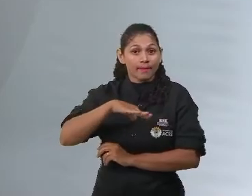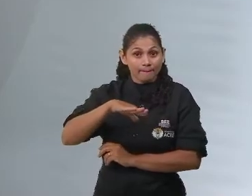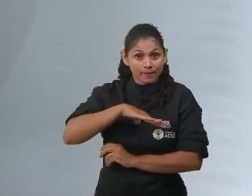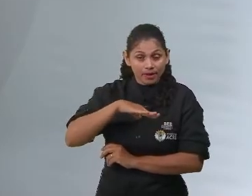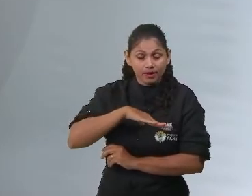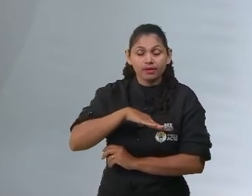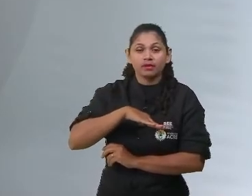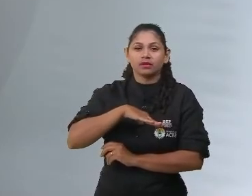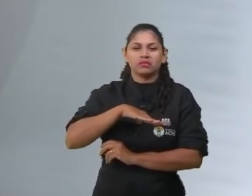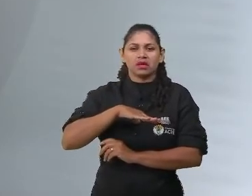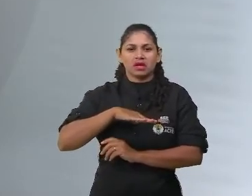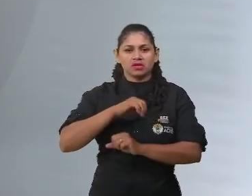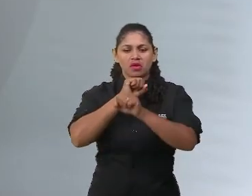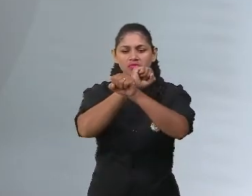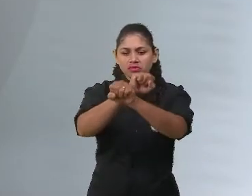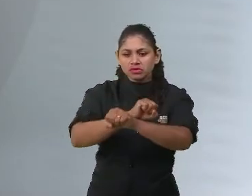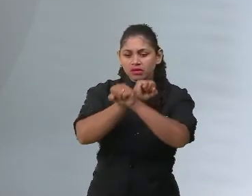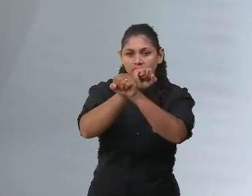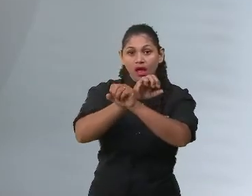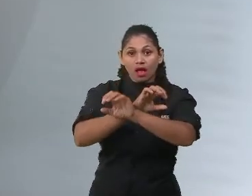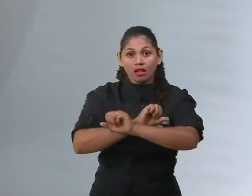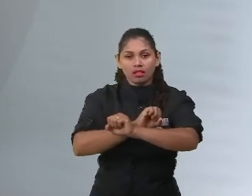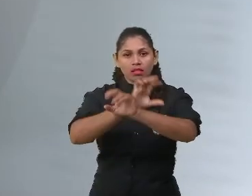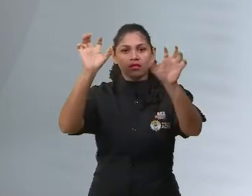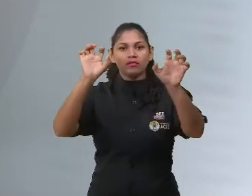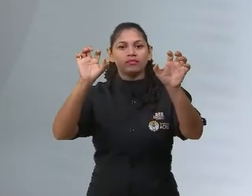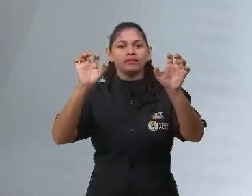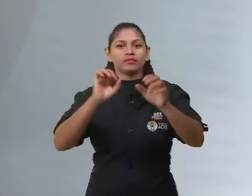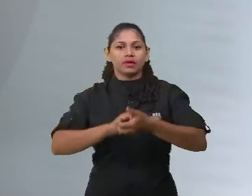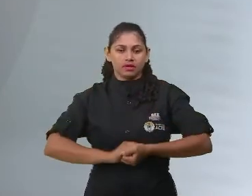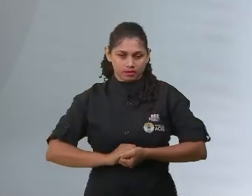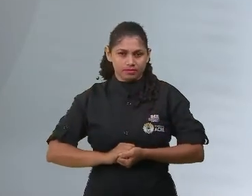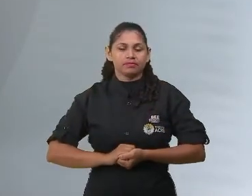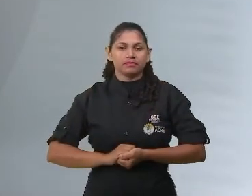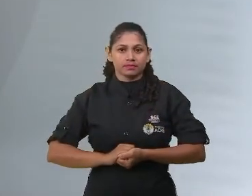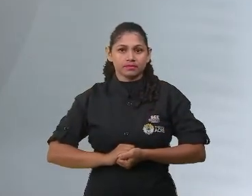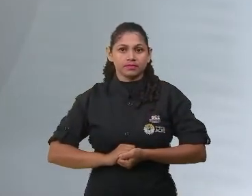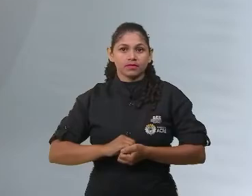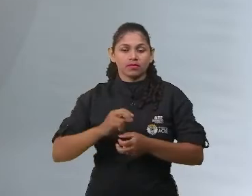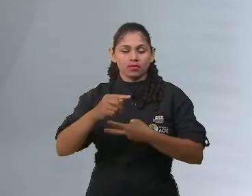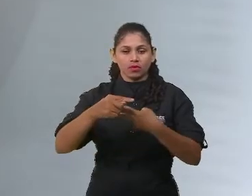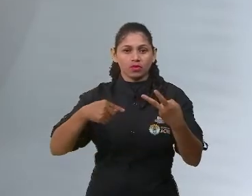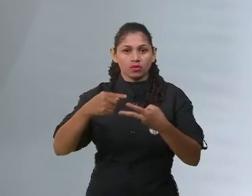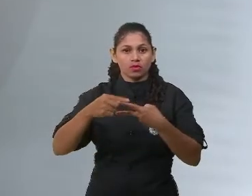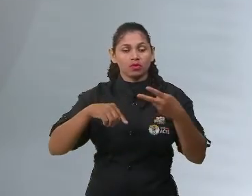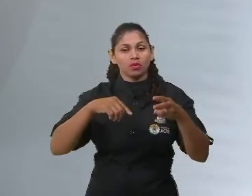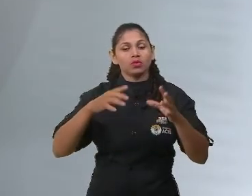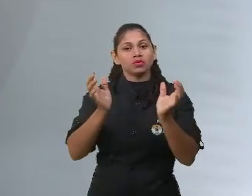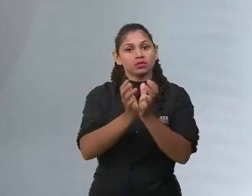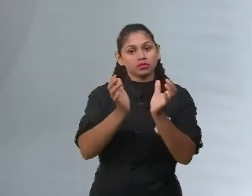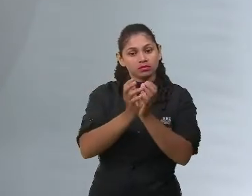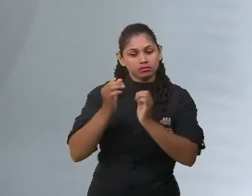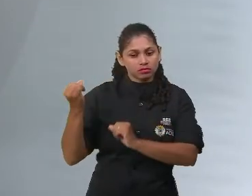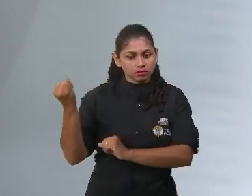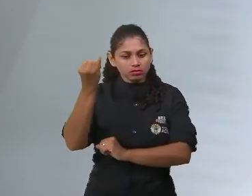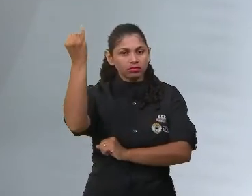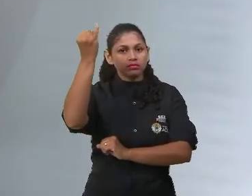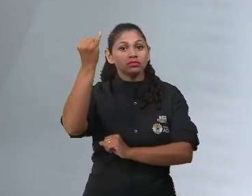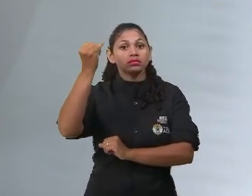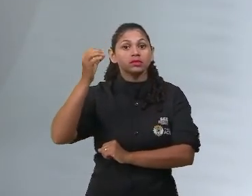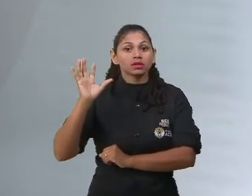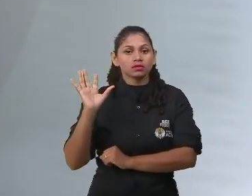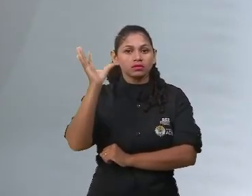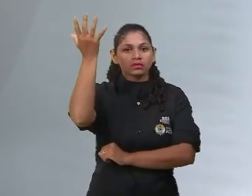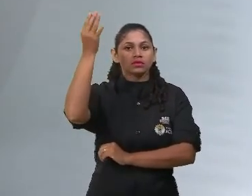de escravizados, libertos e tudo mais. Então, dois movimentos importantes, a Inconfidência Mineira e a Conjuração Baiana, aconteceram no